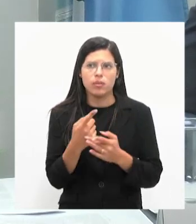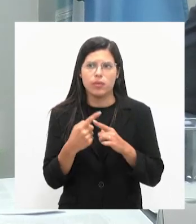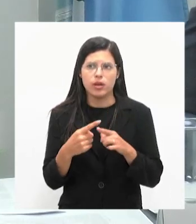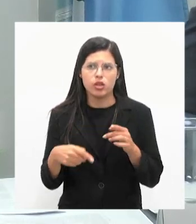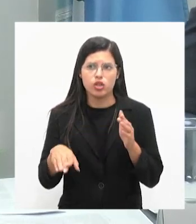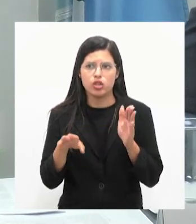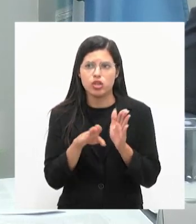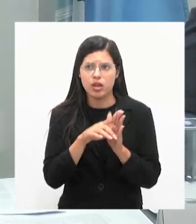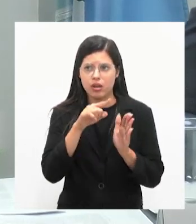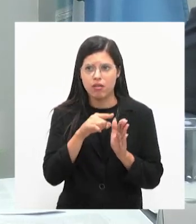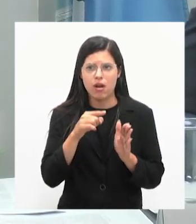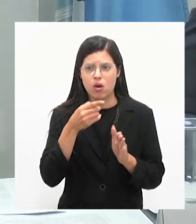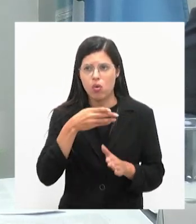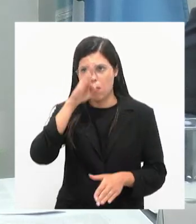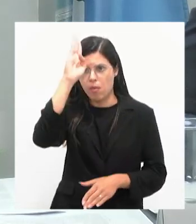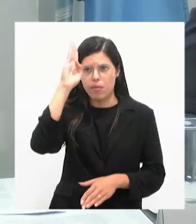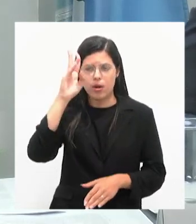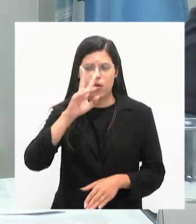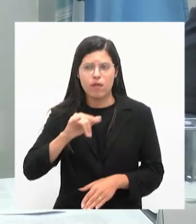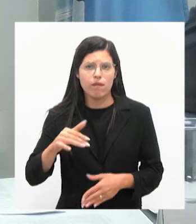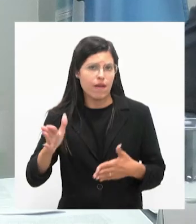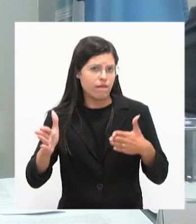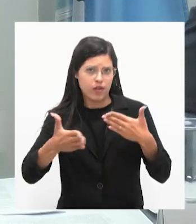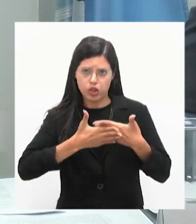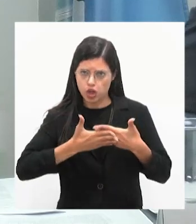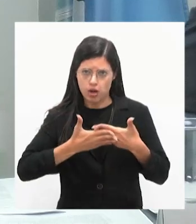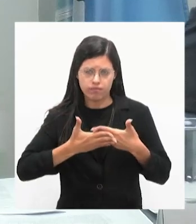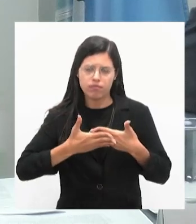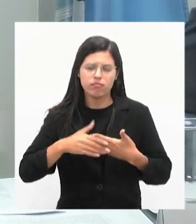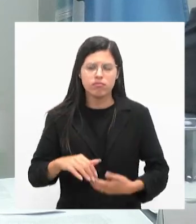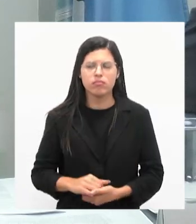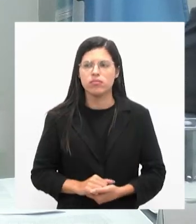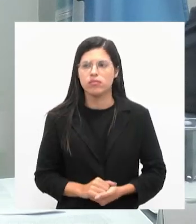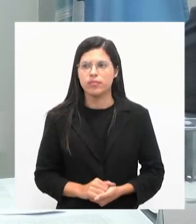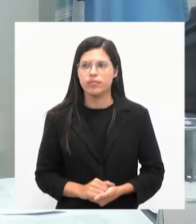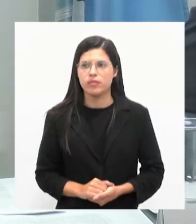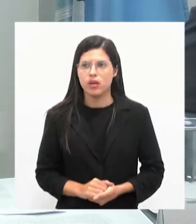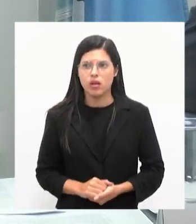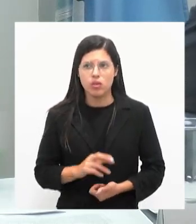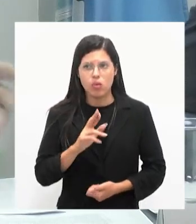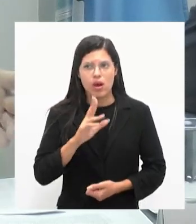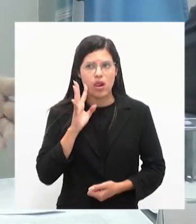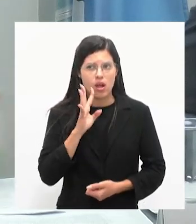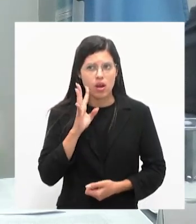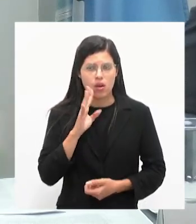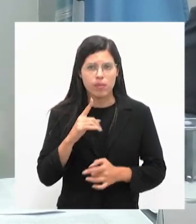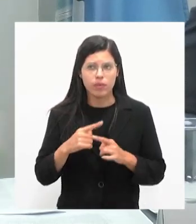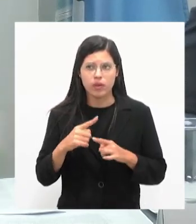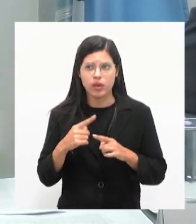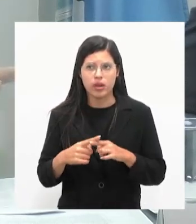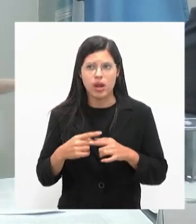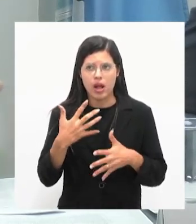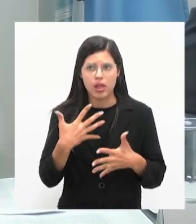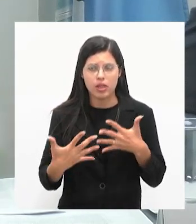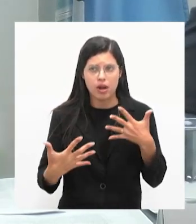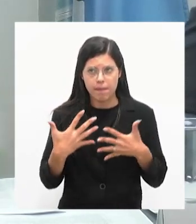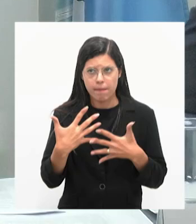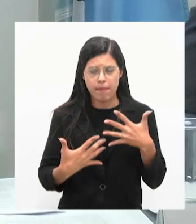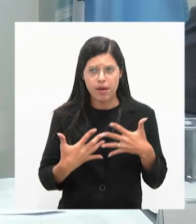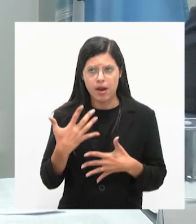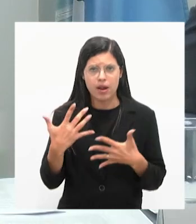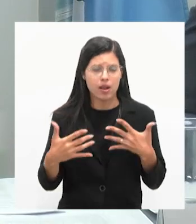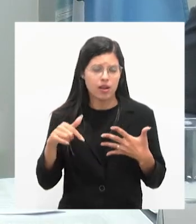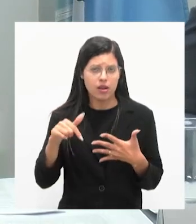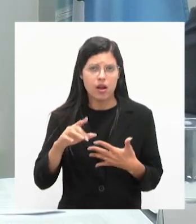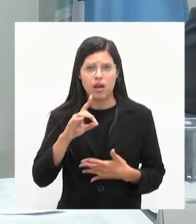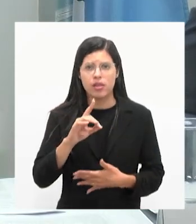o bombeiro vai fechar, vai lacrar o pátio. E aí não é legal porque atrapalha a DRFA, que precisa receber veículo